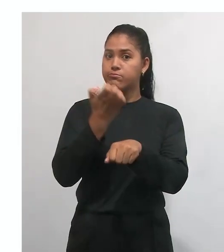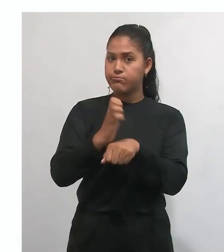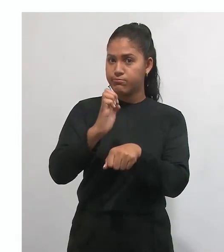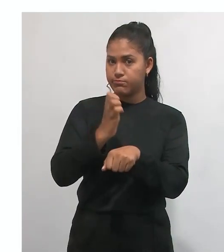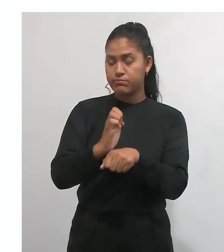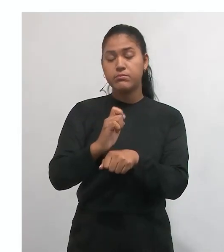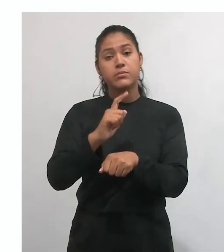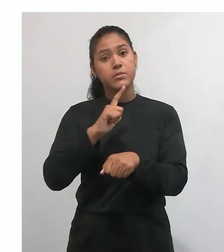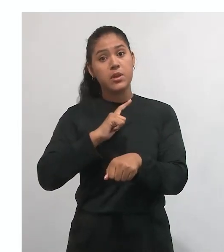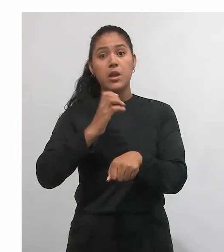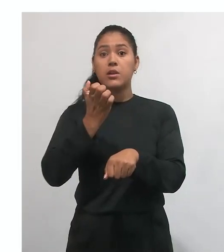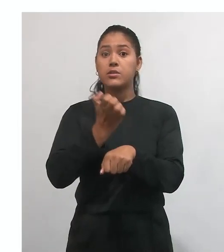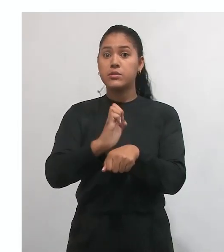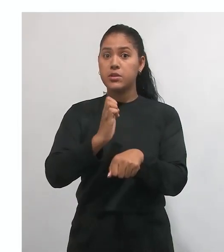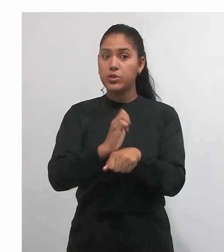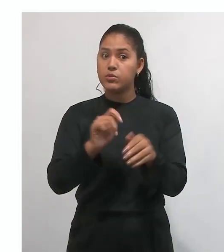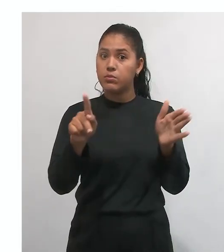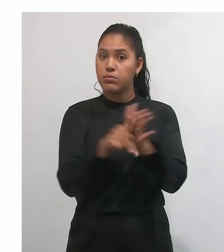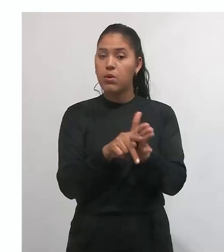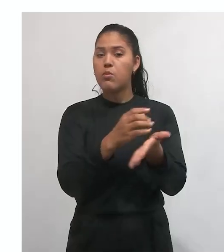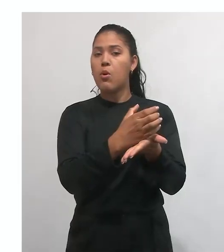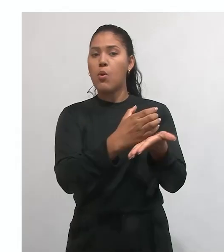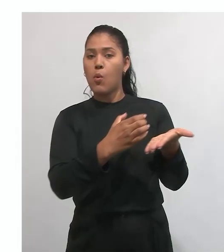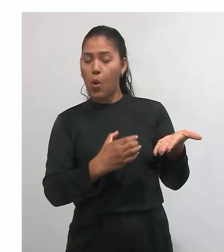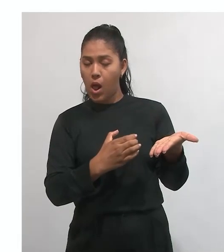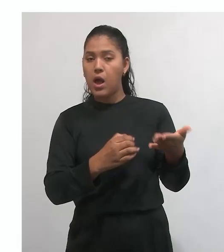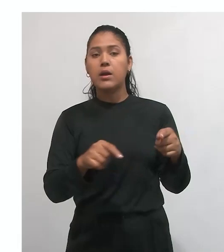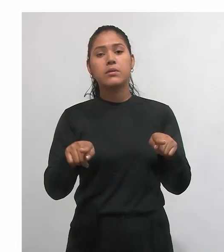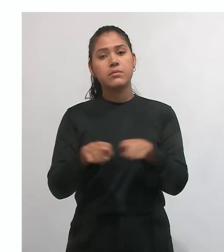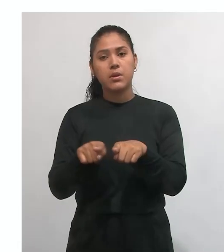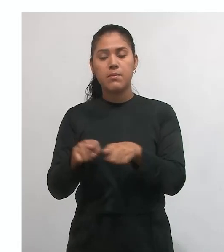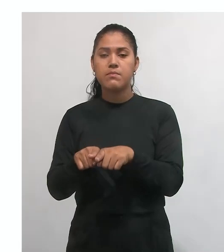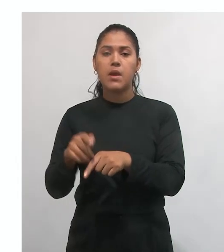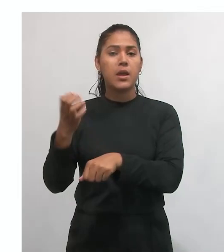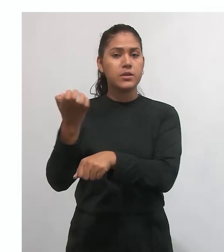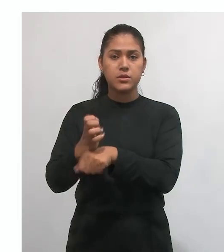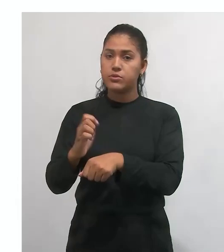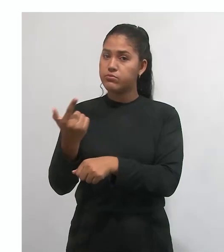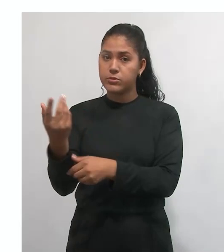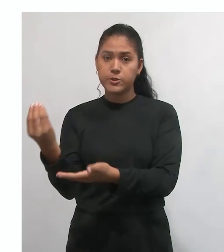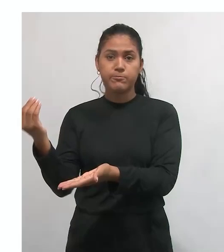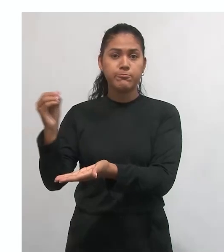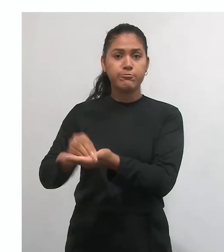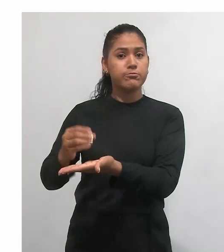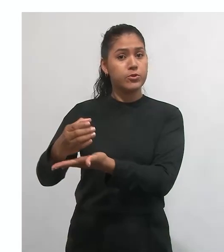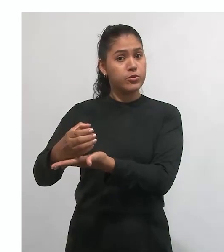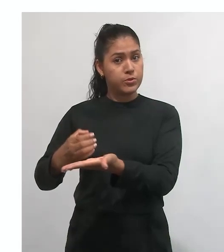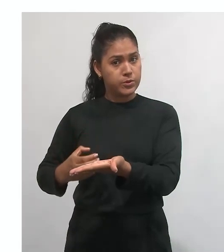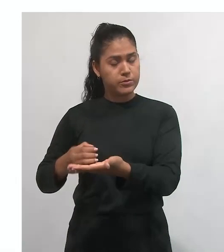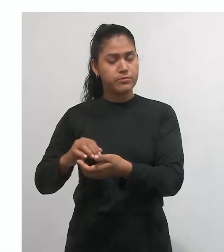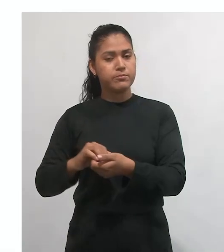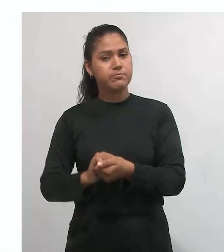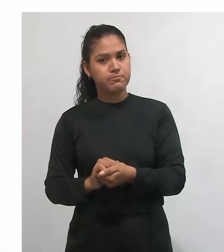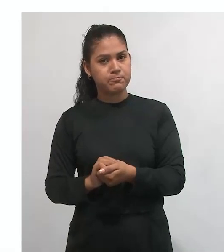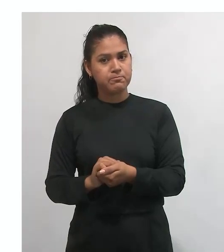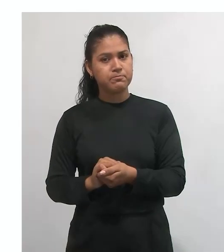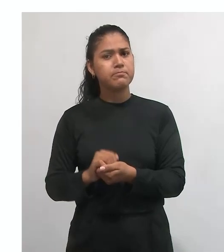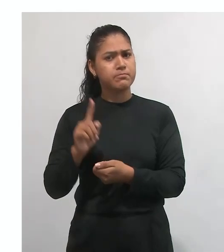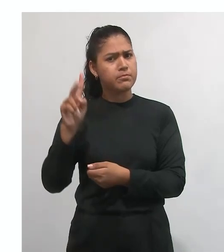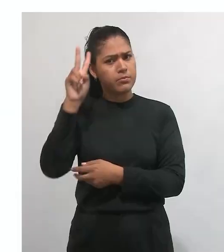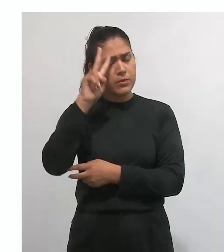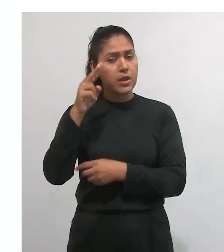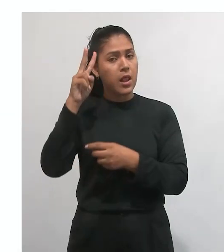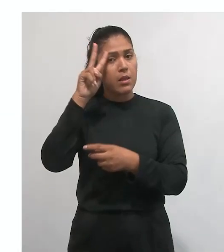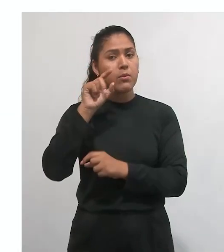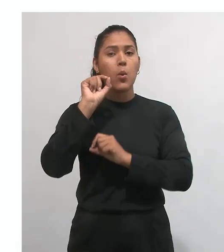estágios, sejam eles curriculares ou extracurriculares. É importante relembrá-los